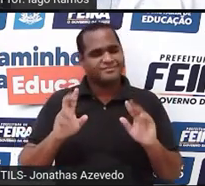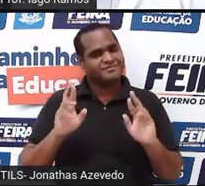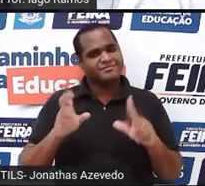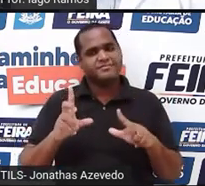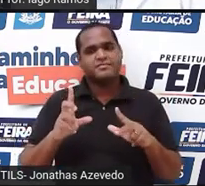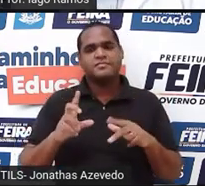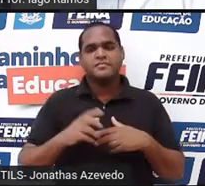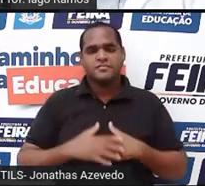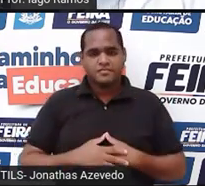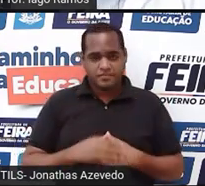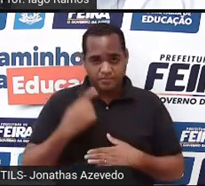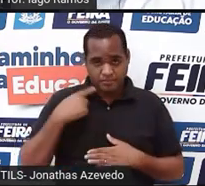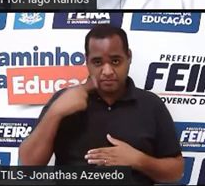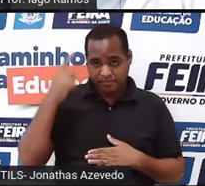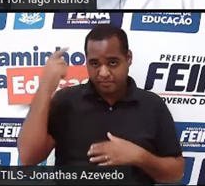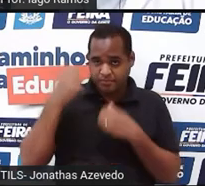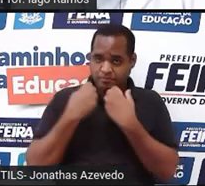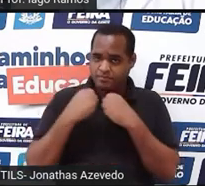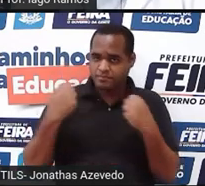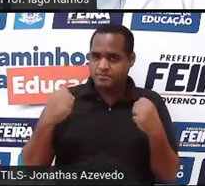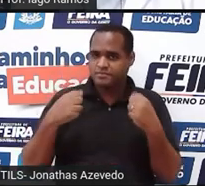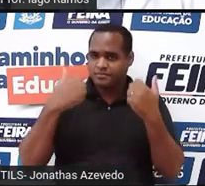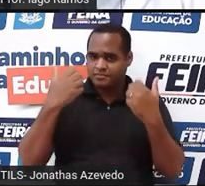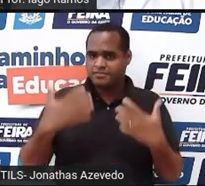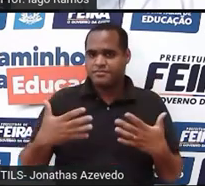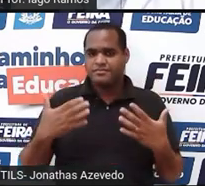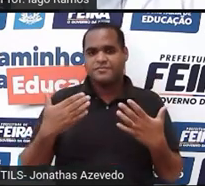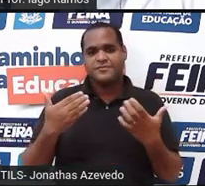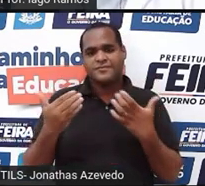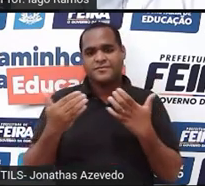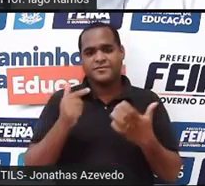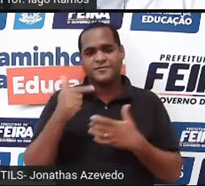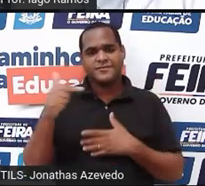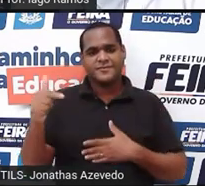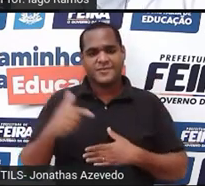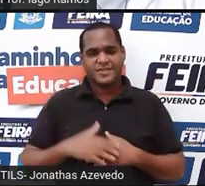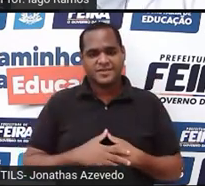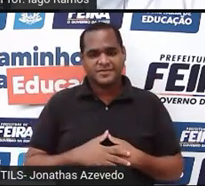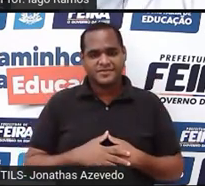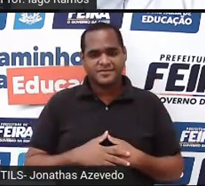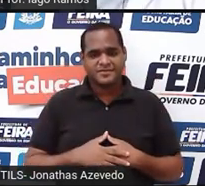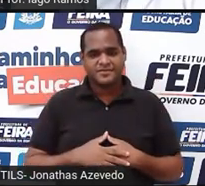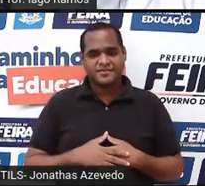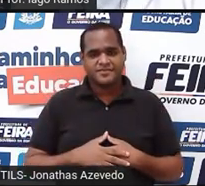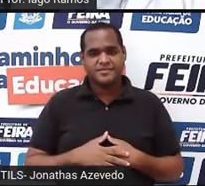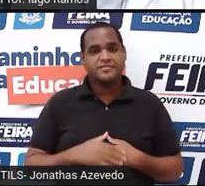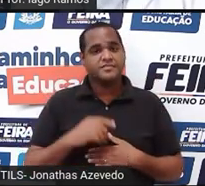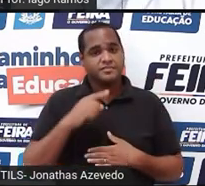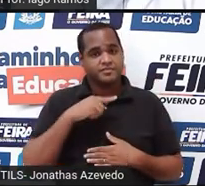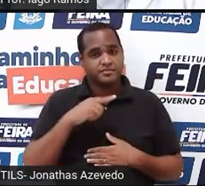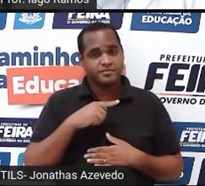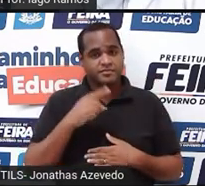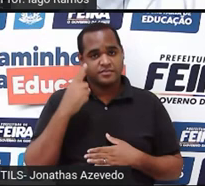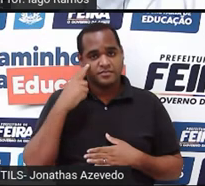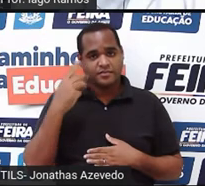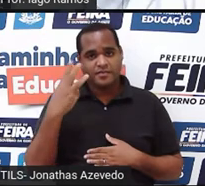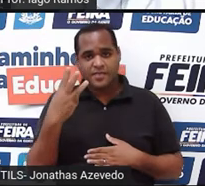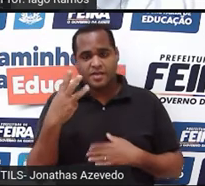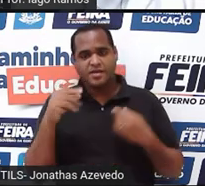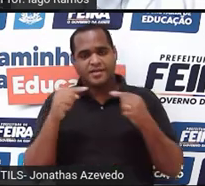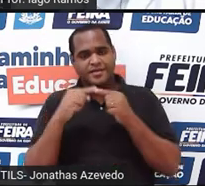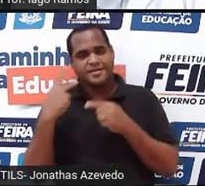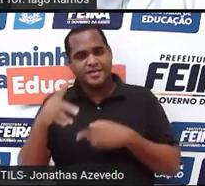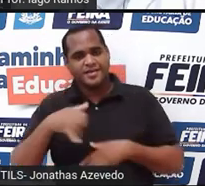e é por isso que essas grandezas são não propostas mais tá bom ali aumenta x 3 tanto na